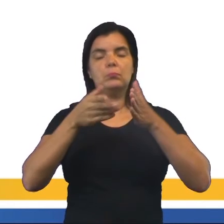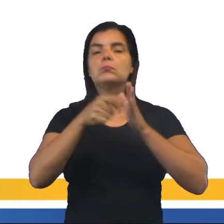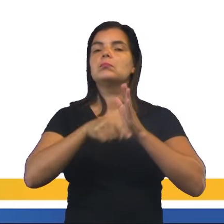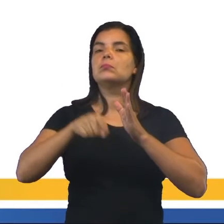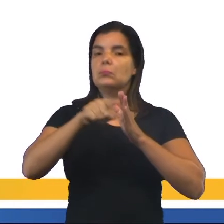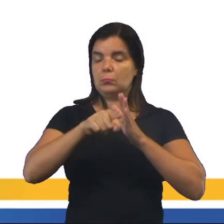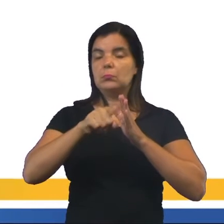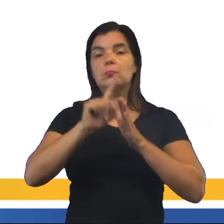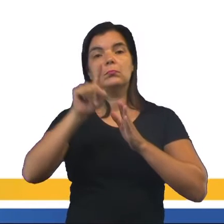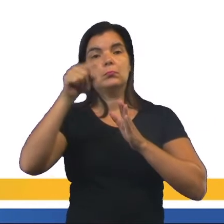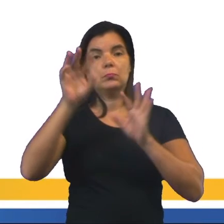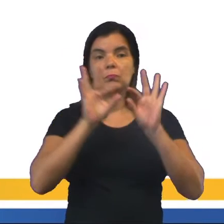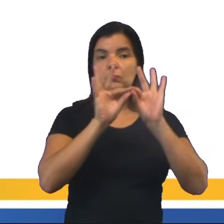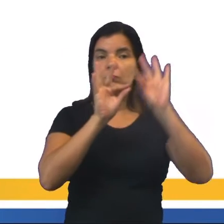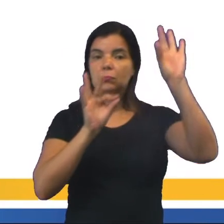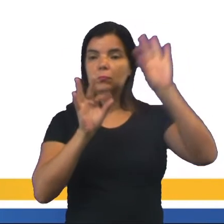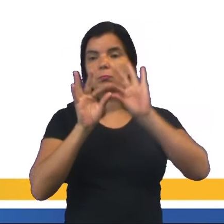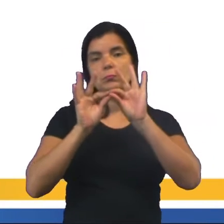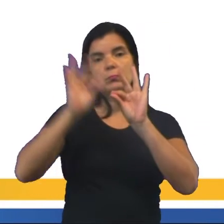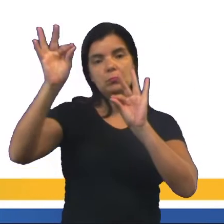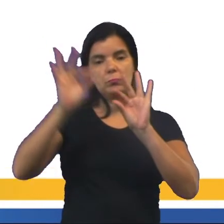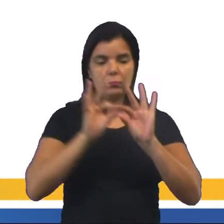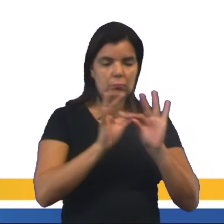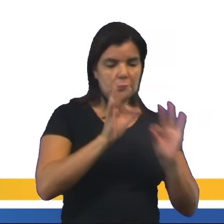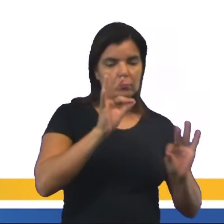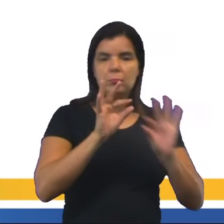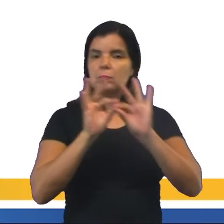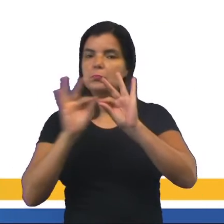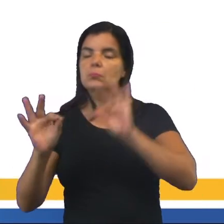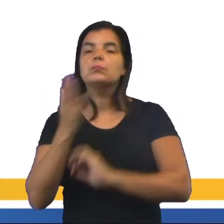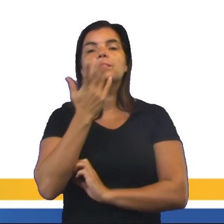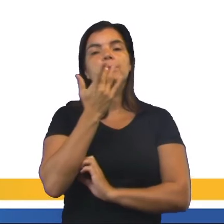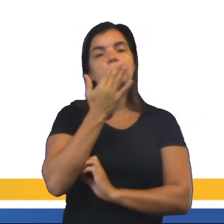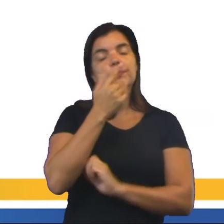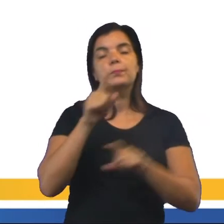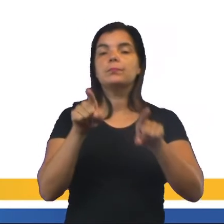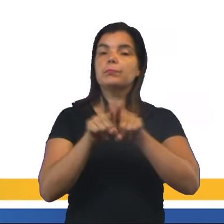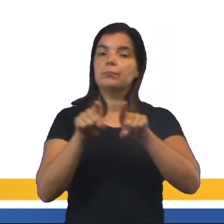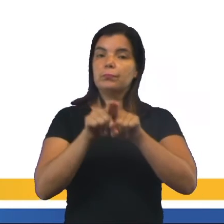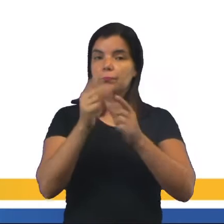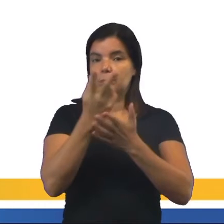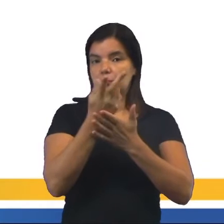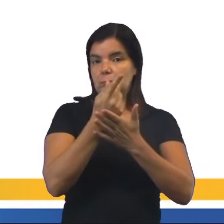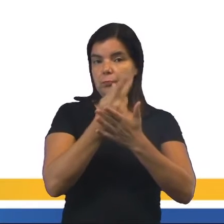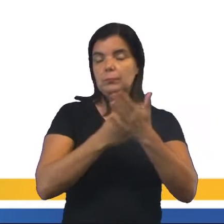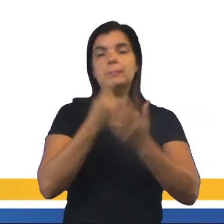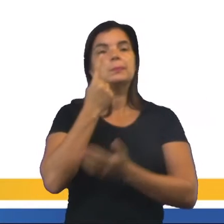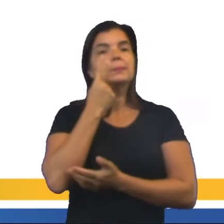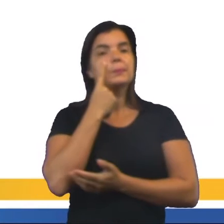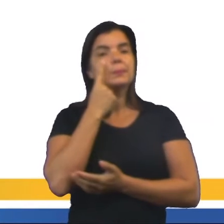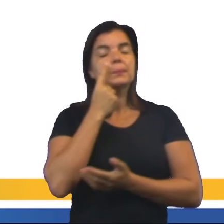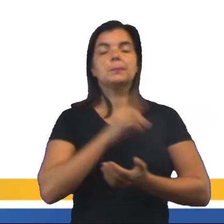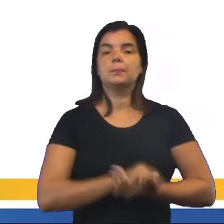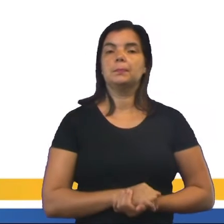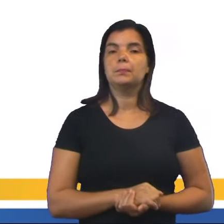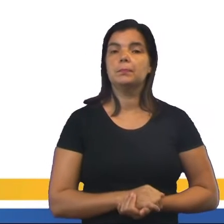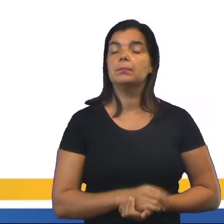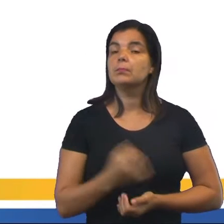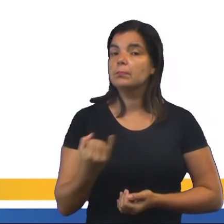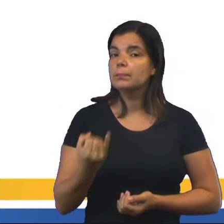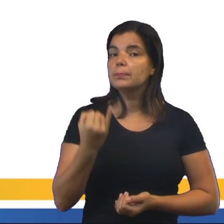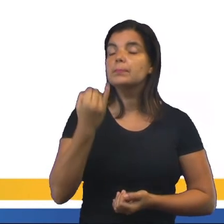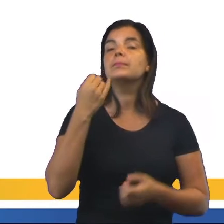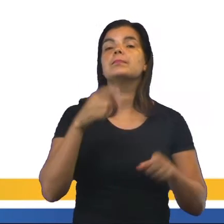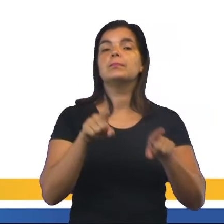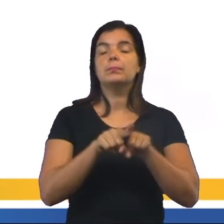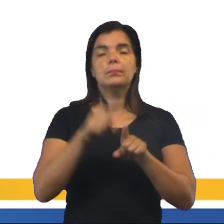fará demais ligações por meio de setas, cores e desenhos. Olhem só, é muitíssimo